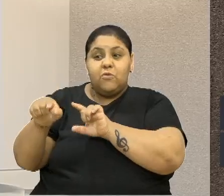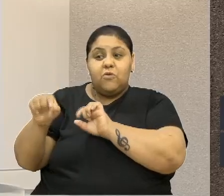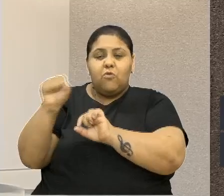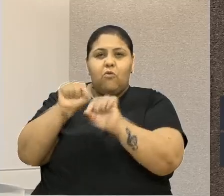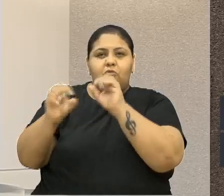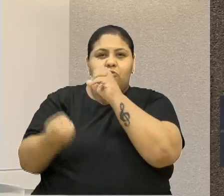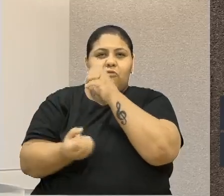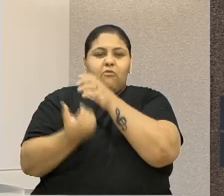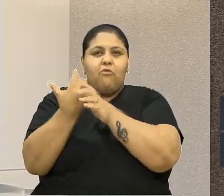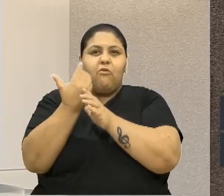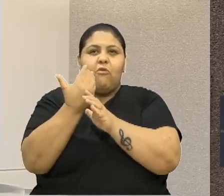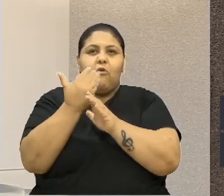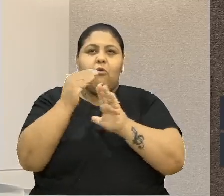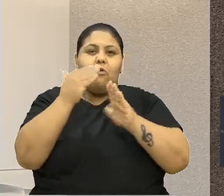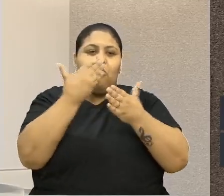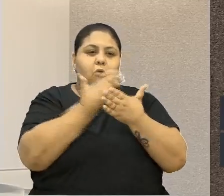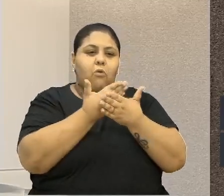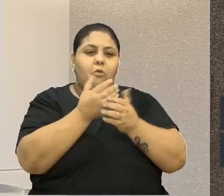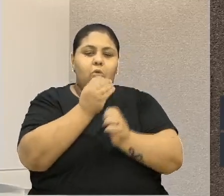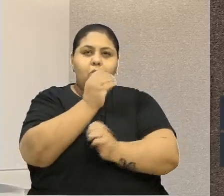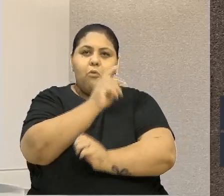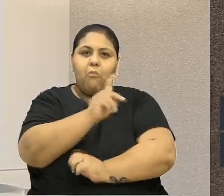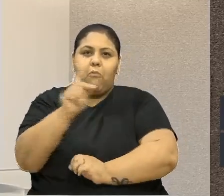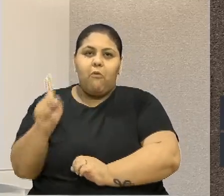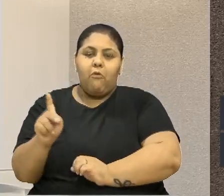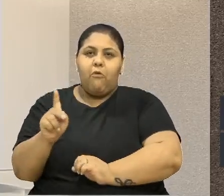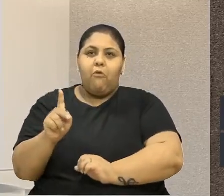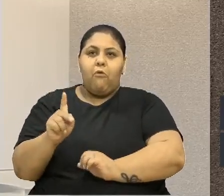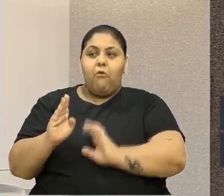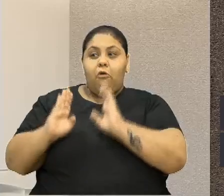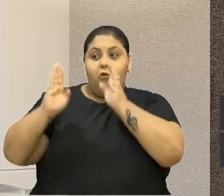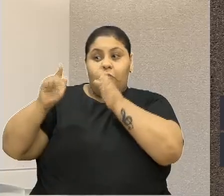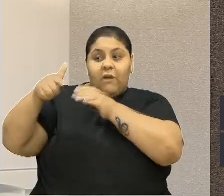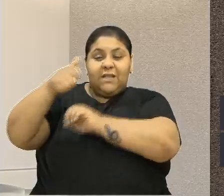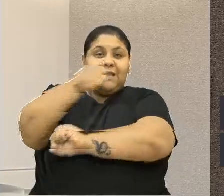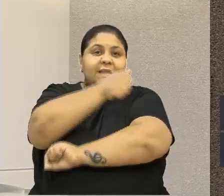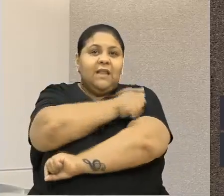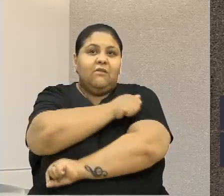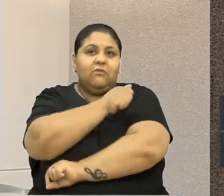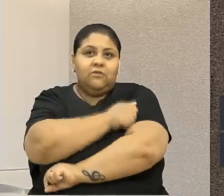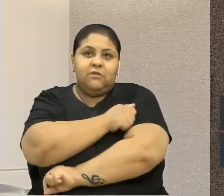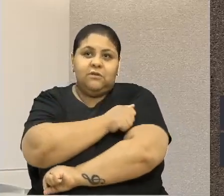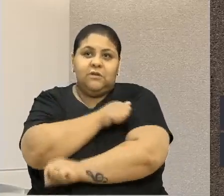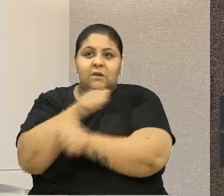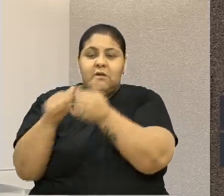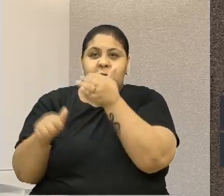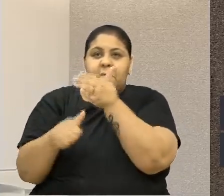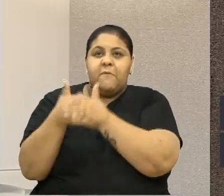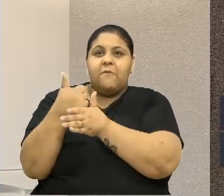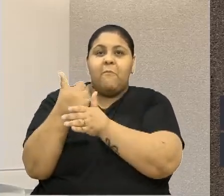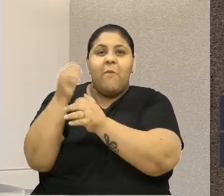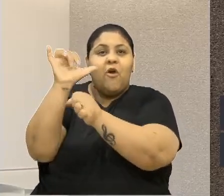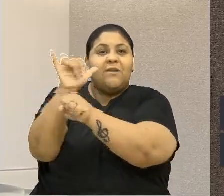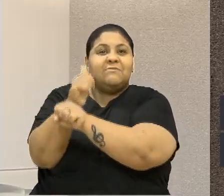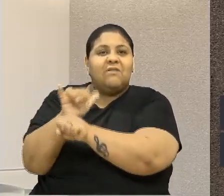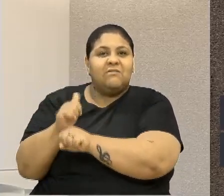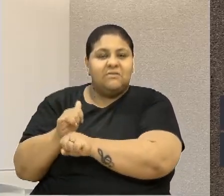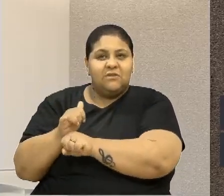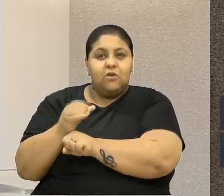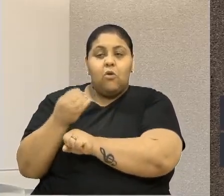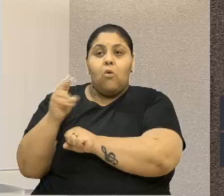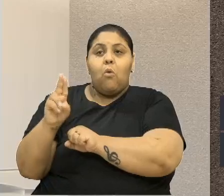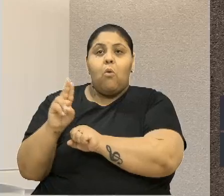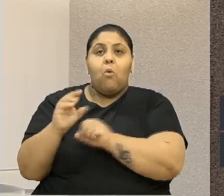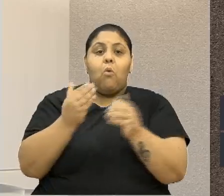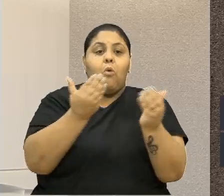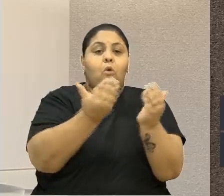ou que o professor possa dar diretamente para aquele aluno a melhor instrução, ou onde